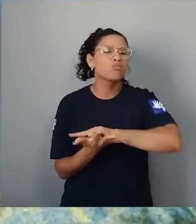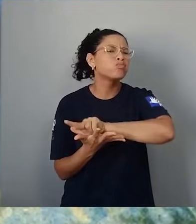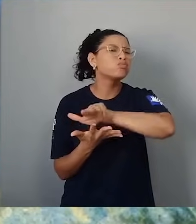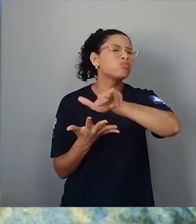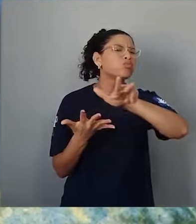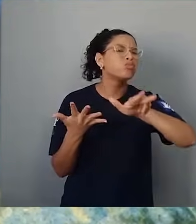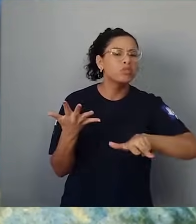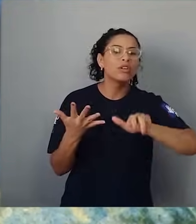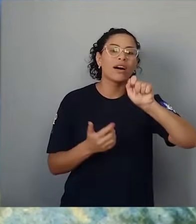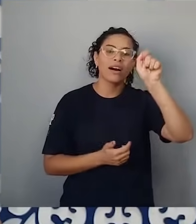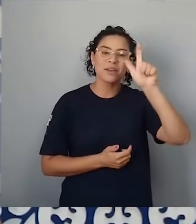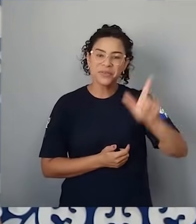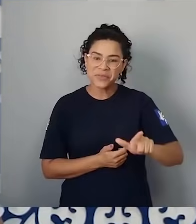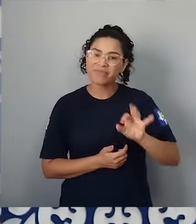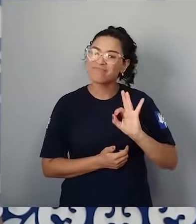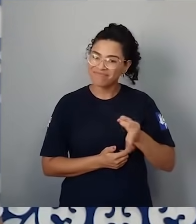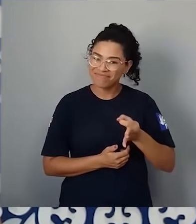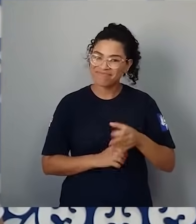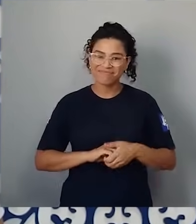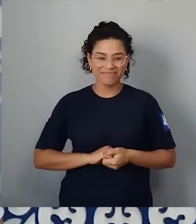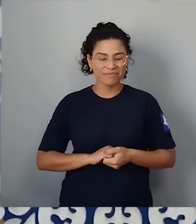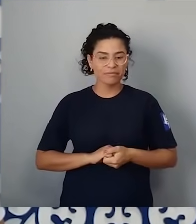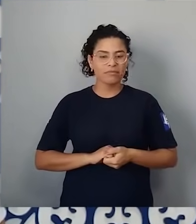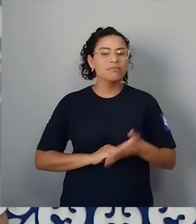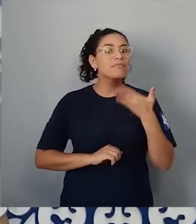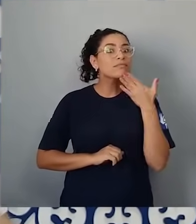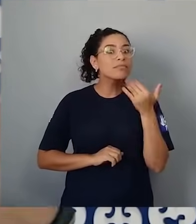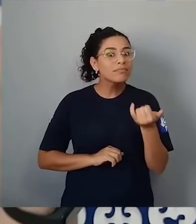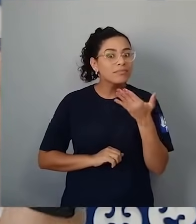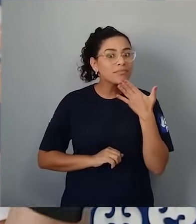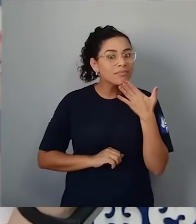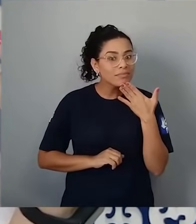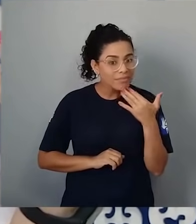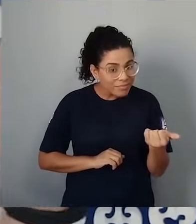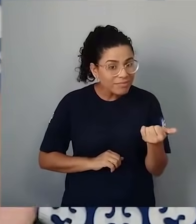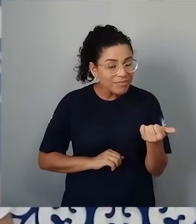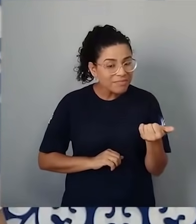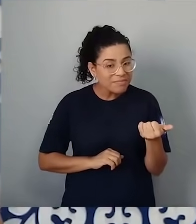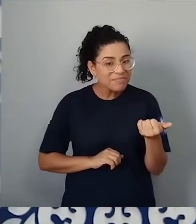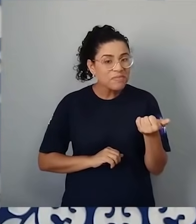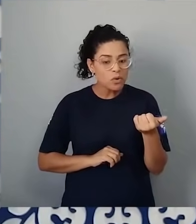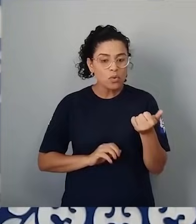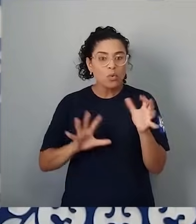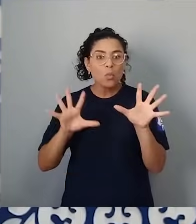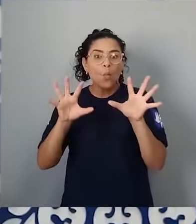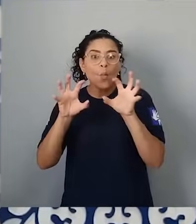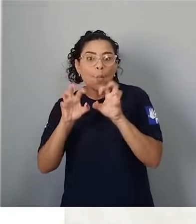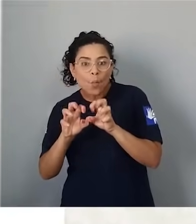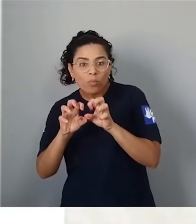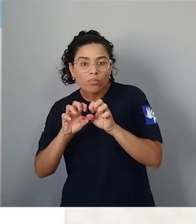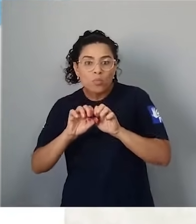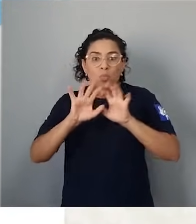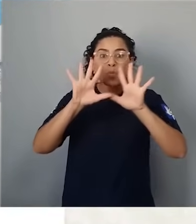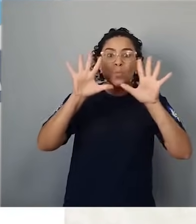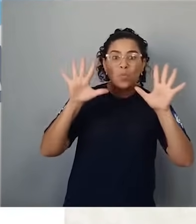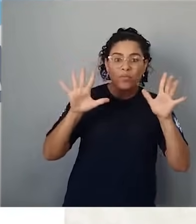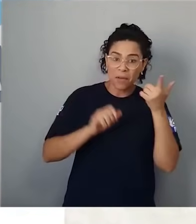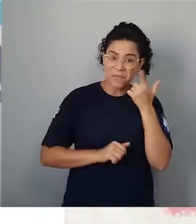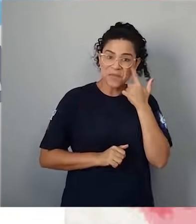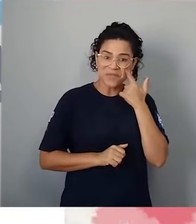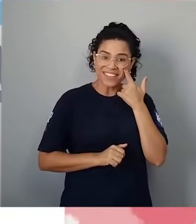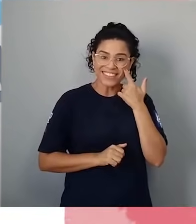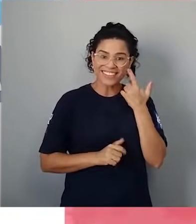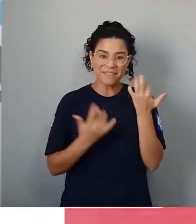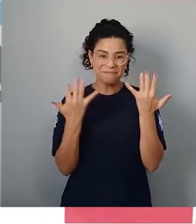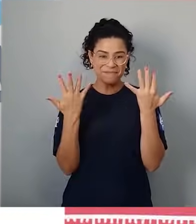azul, não é mesmo? Vocês sabiam que é muito fácil escurecer tons e clarear tons? Vamos ver como é que se faz